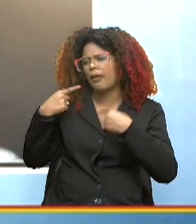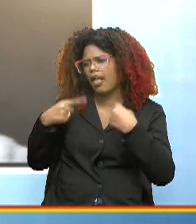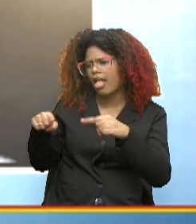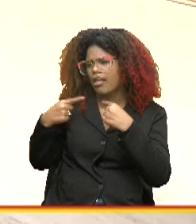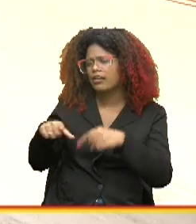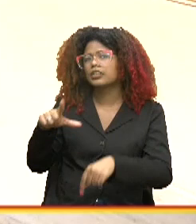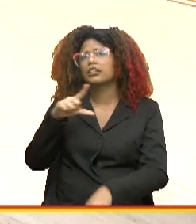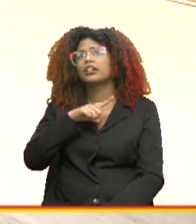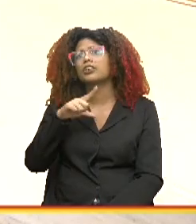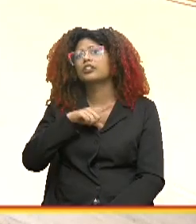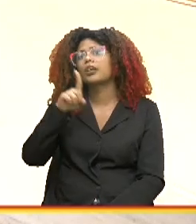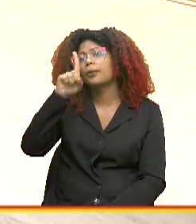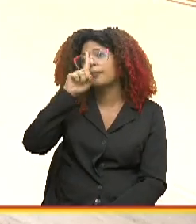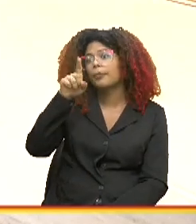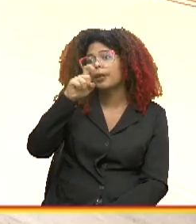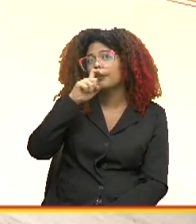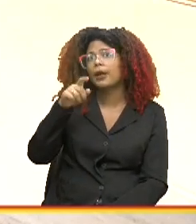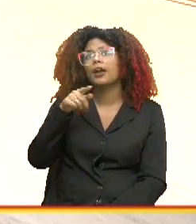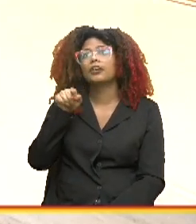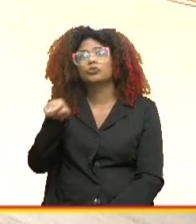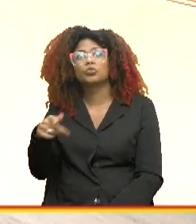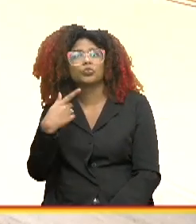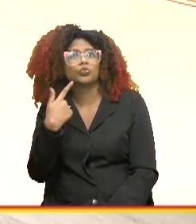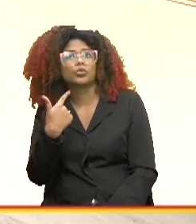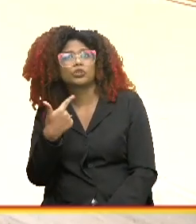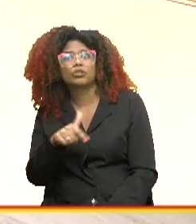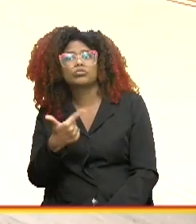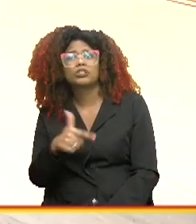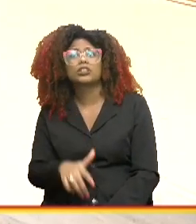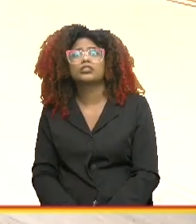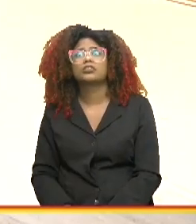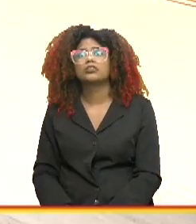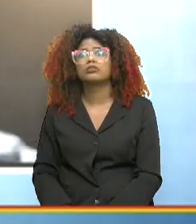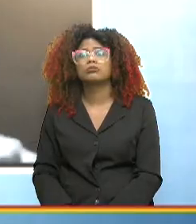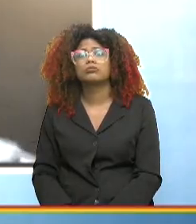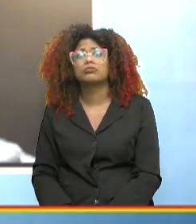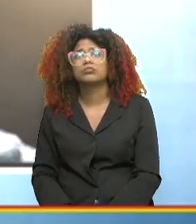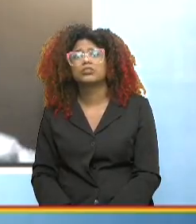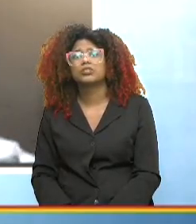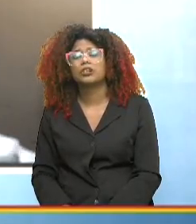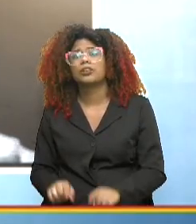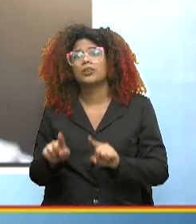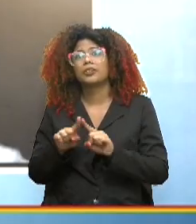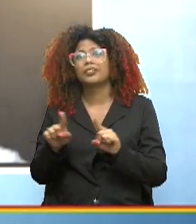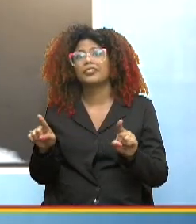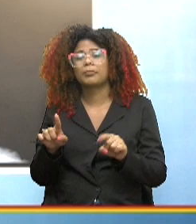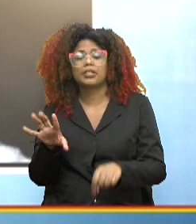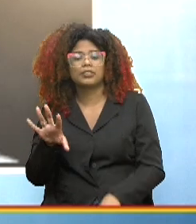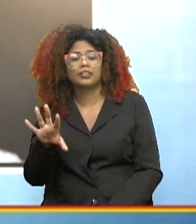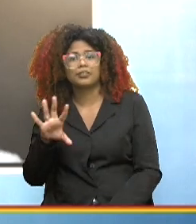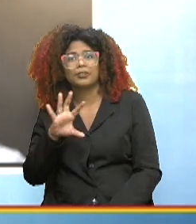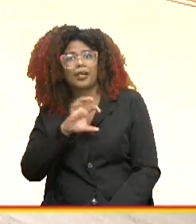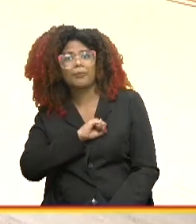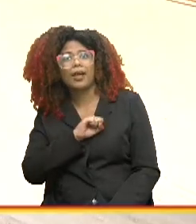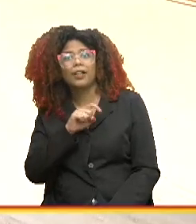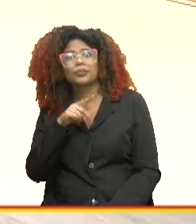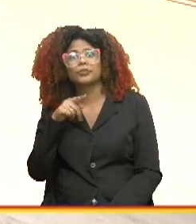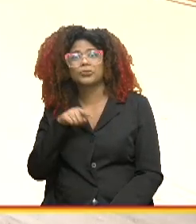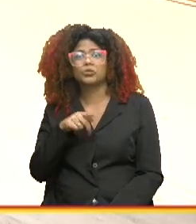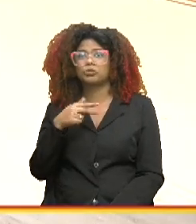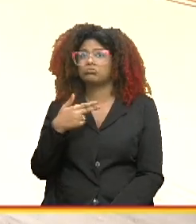dia disse eu tenho mãe e pai tu não tem aí o Guilherme respondeu para ele eu sou amado e tu não deve ser